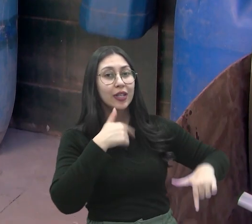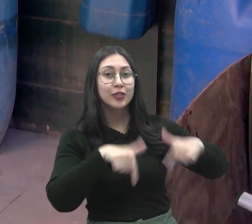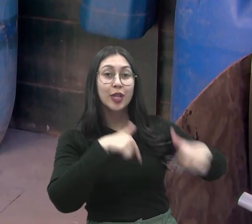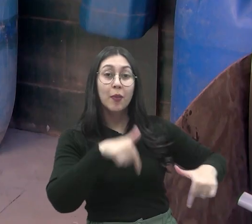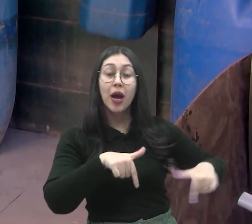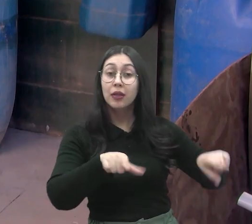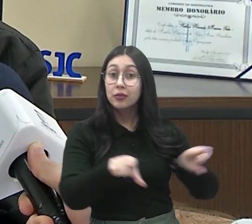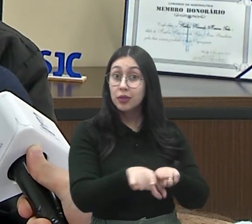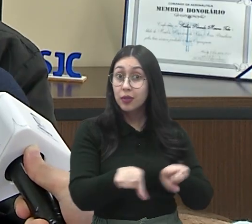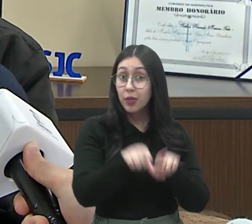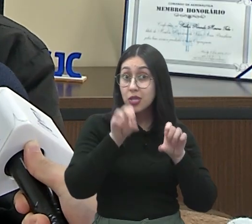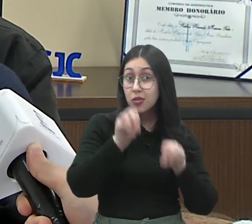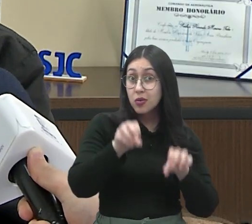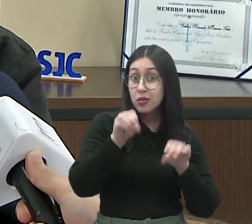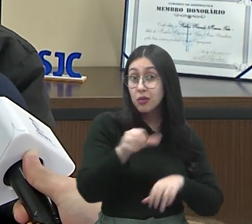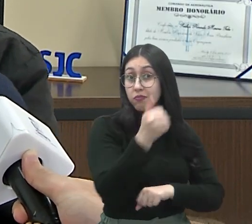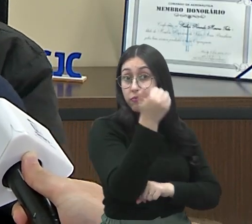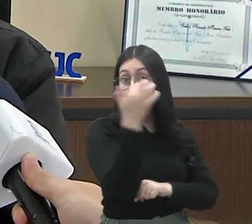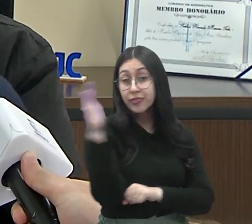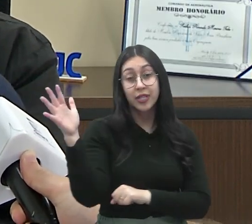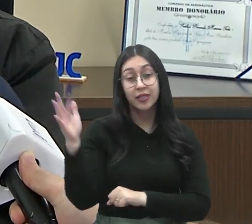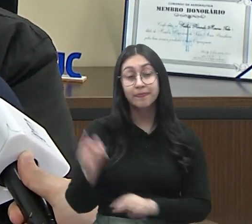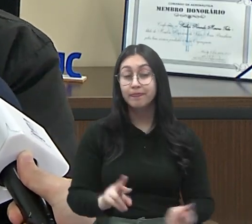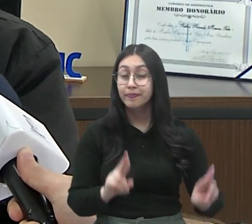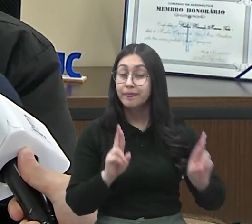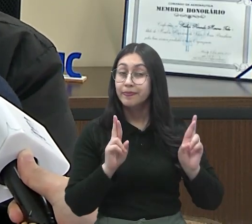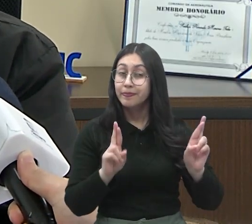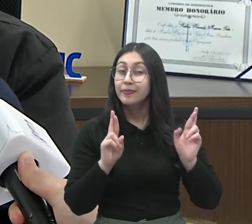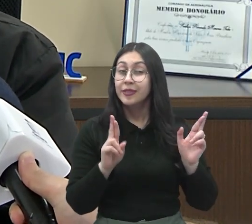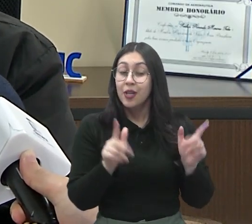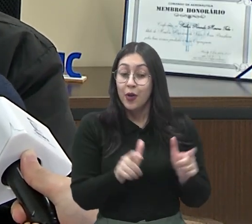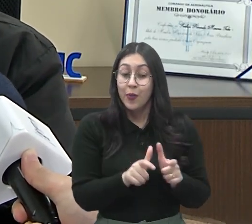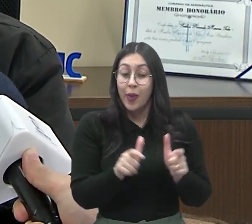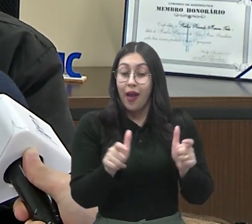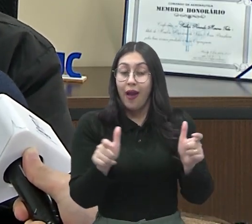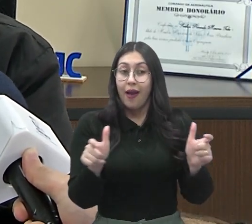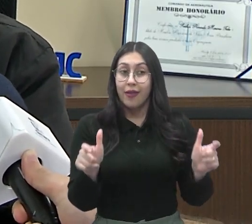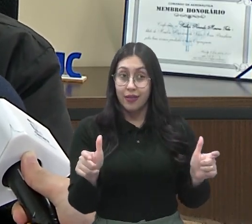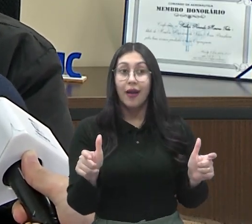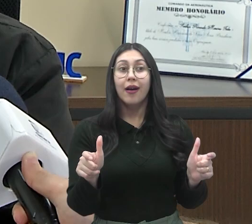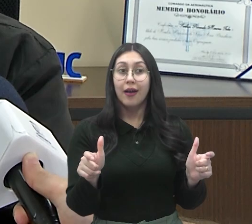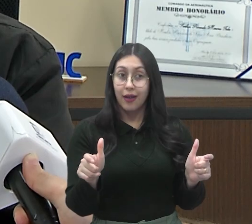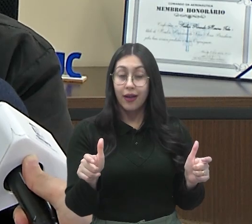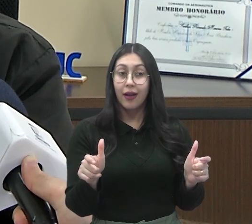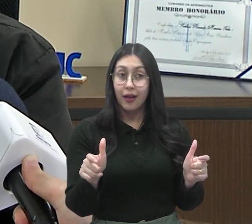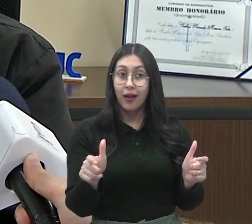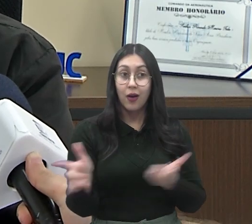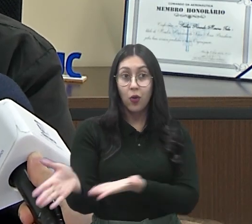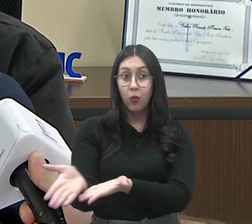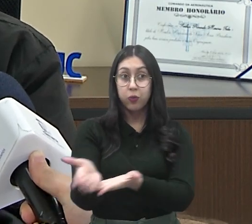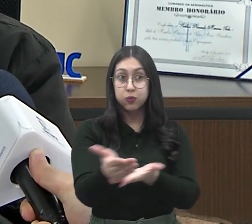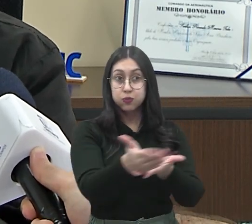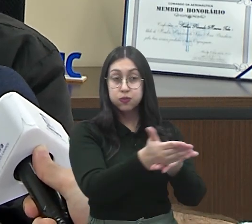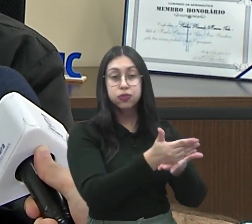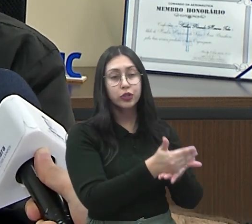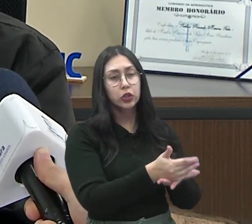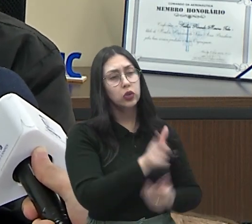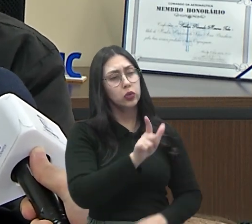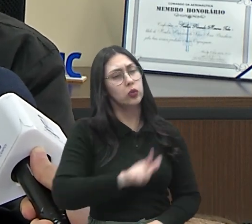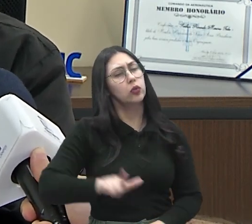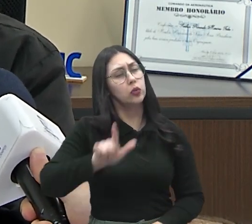educação ambiental. E esperamos aí aumentar esse número, né, esse peso de recolhimento.